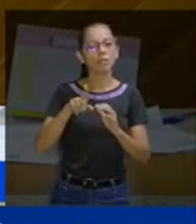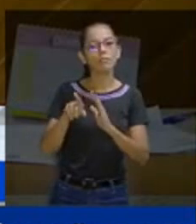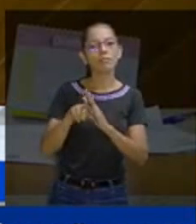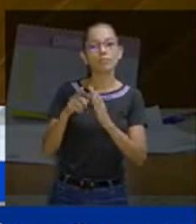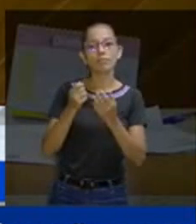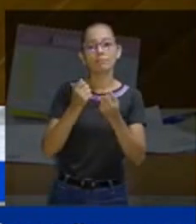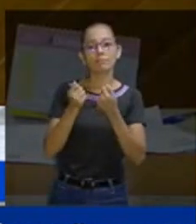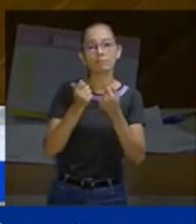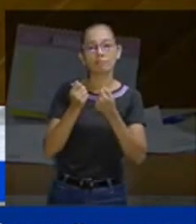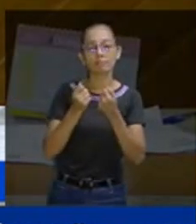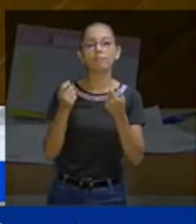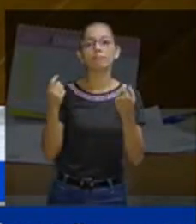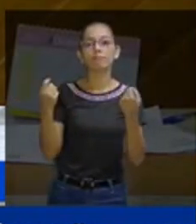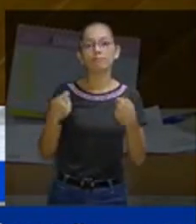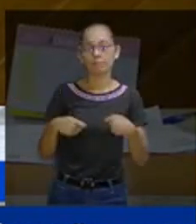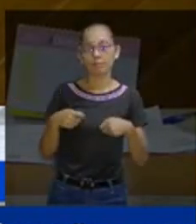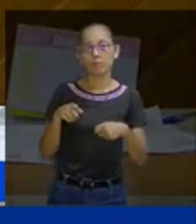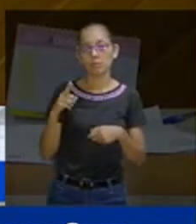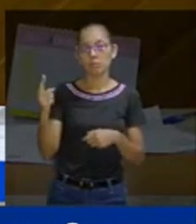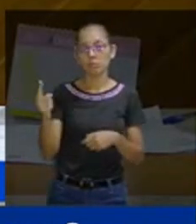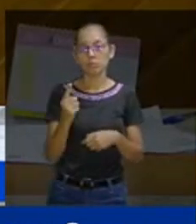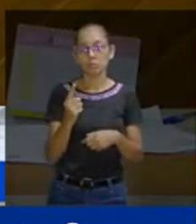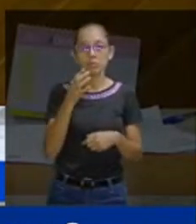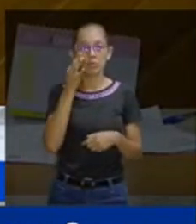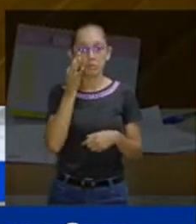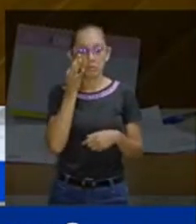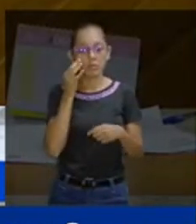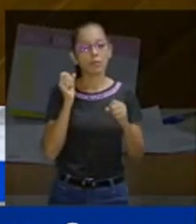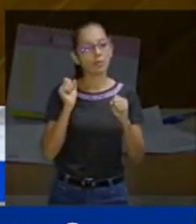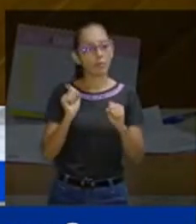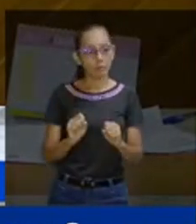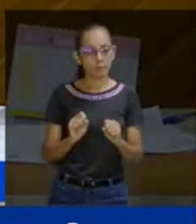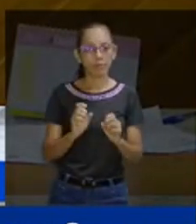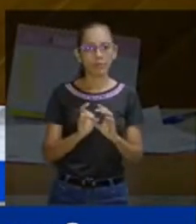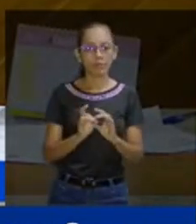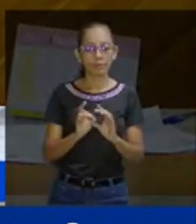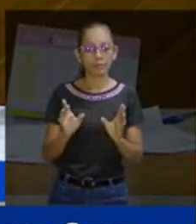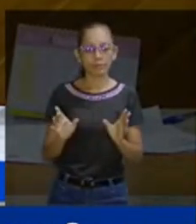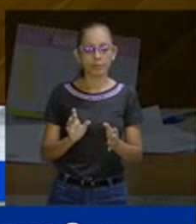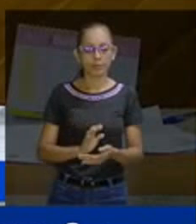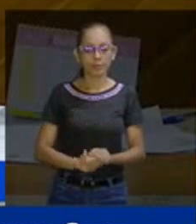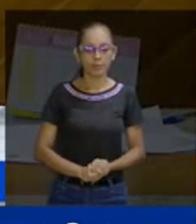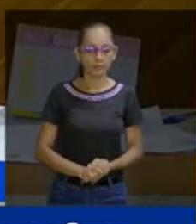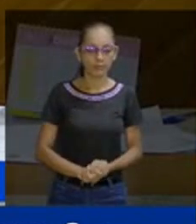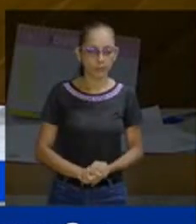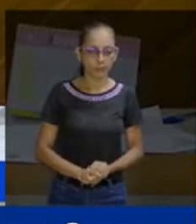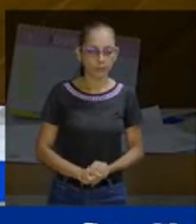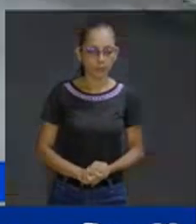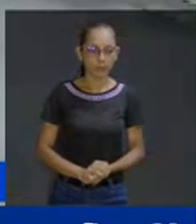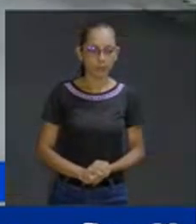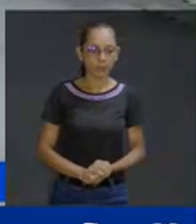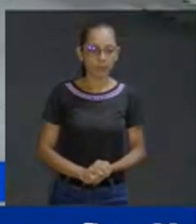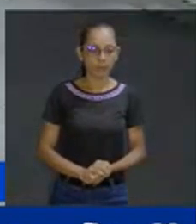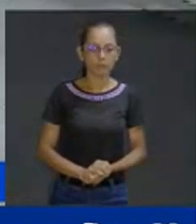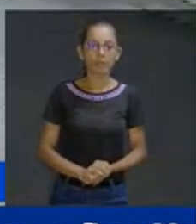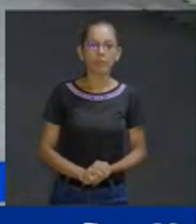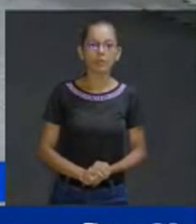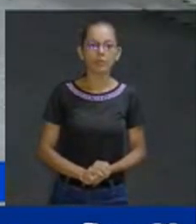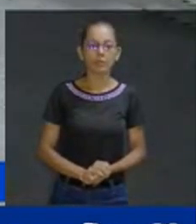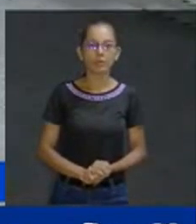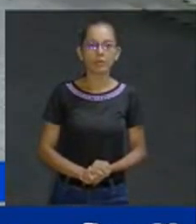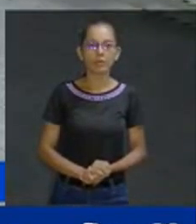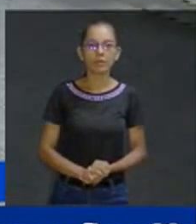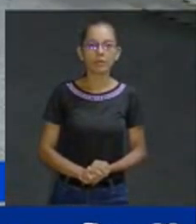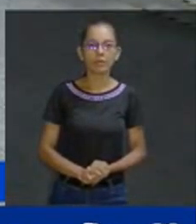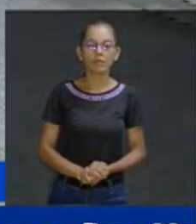isso no domingo, inclusive se ele quiser estar presente para se defender, etc., para fazer a defesa, não é? Eu posso fazer só menção ao dispositivo,